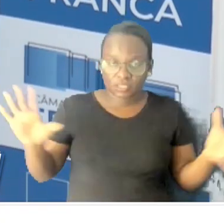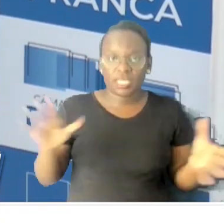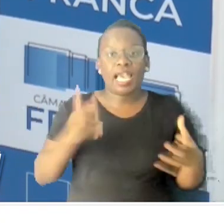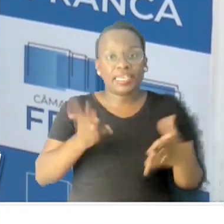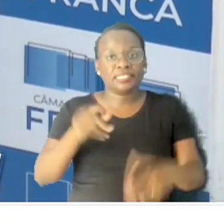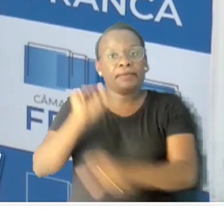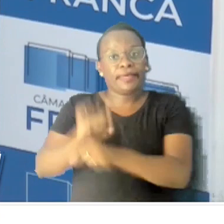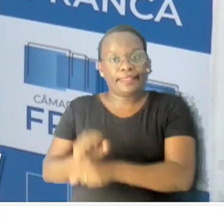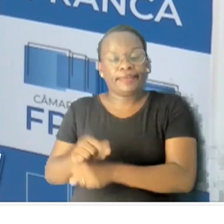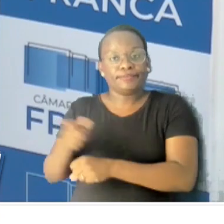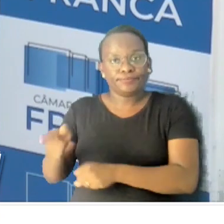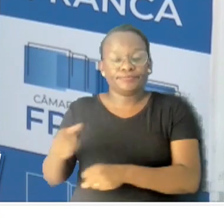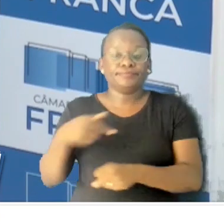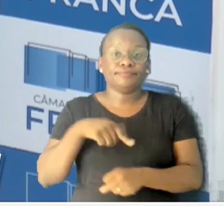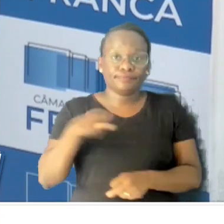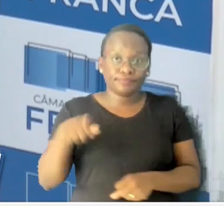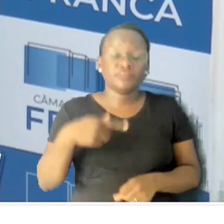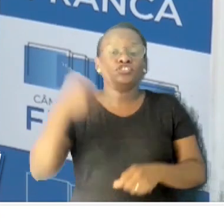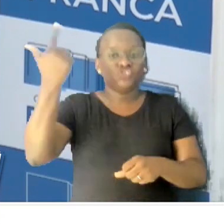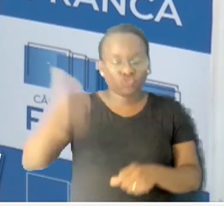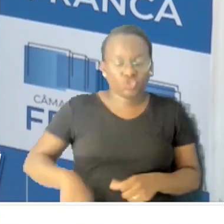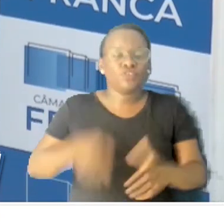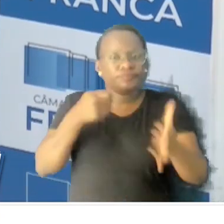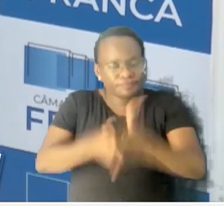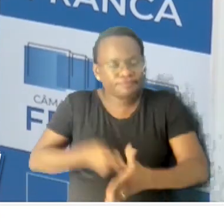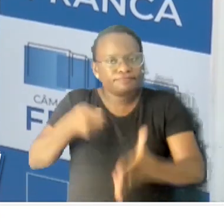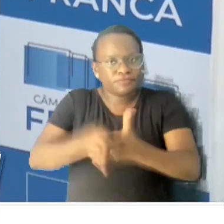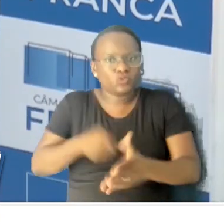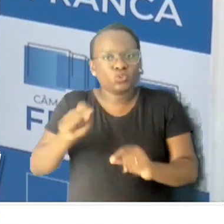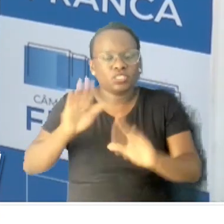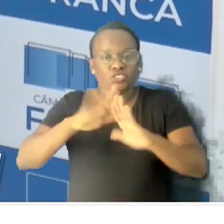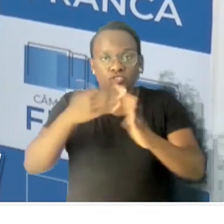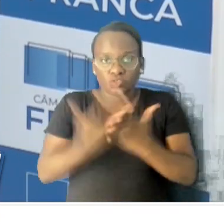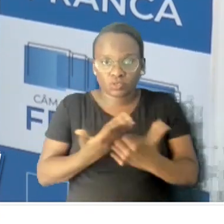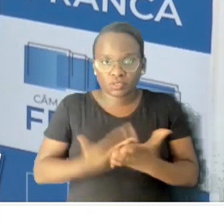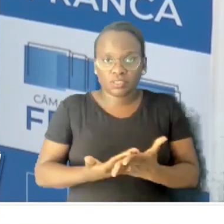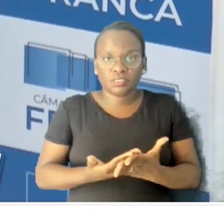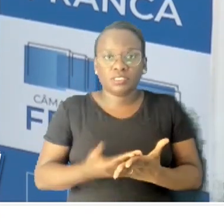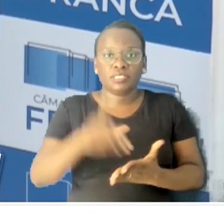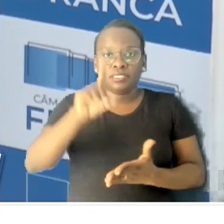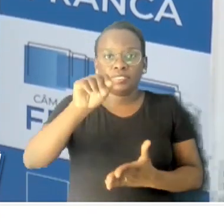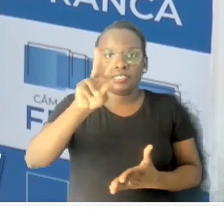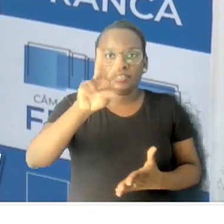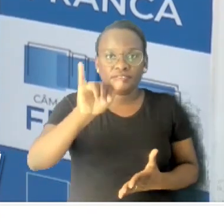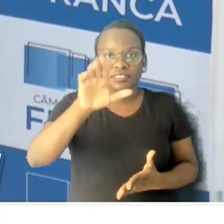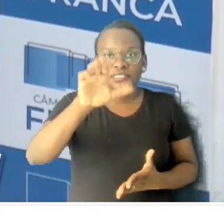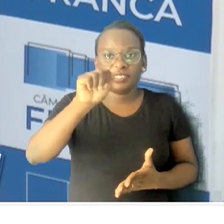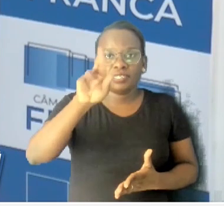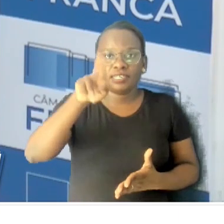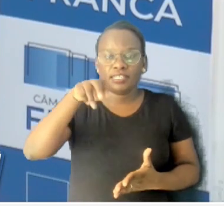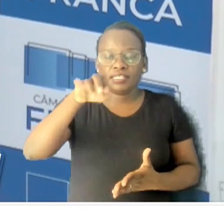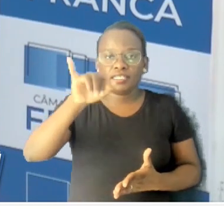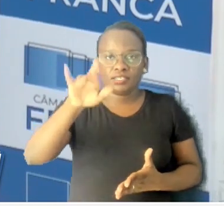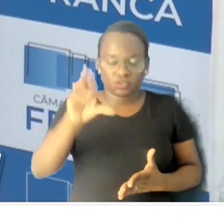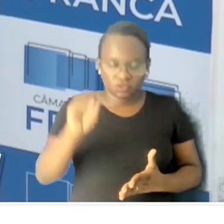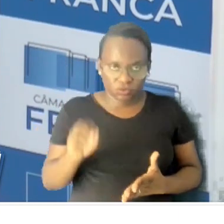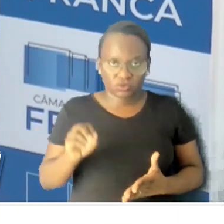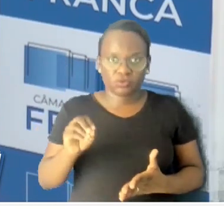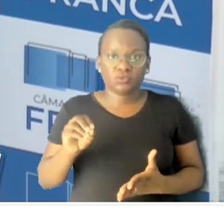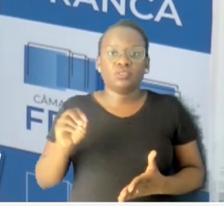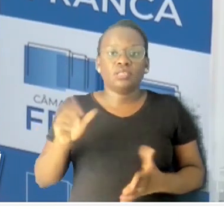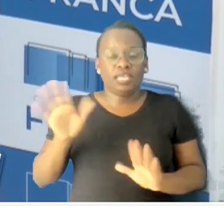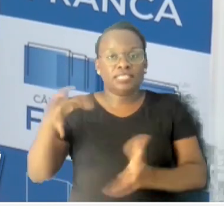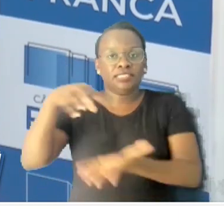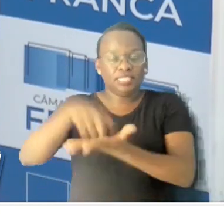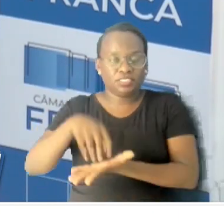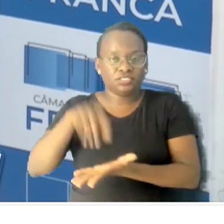vamos, reforçamos ali, que é a escola Davi Carneiro Eubank, que é lá o sede,